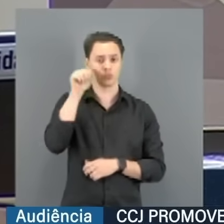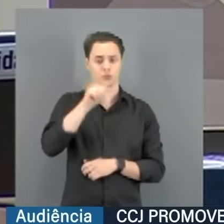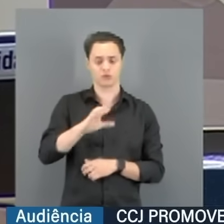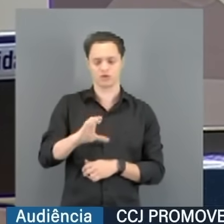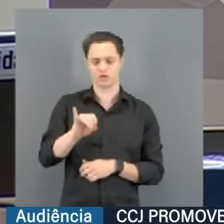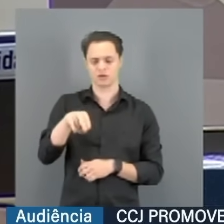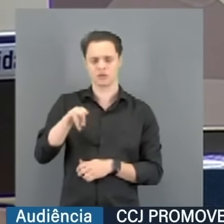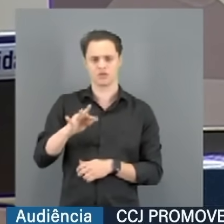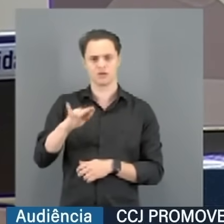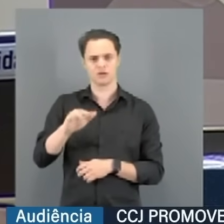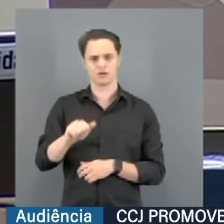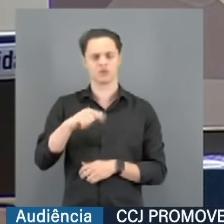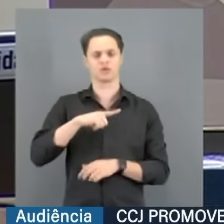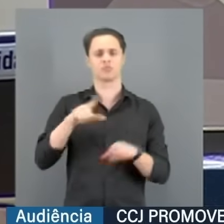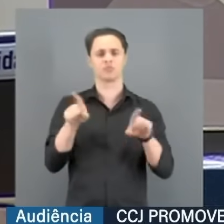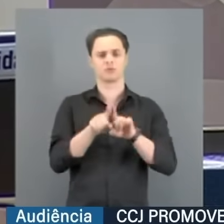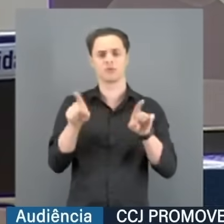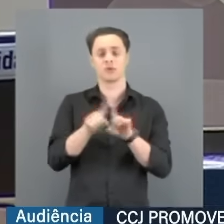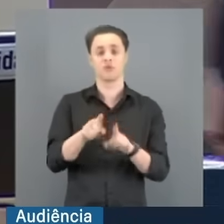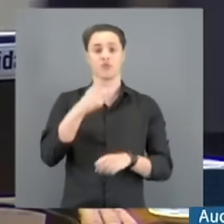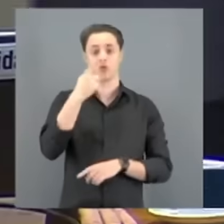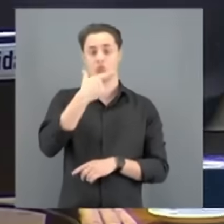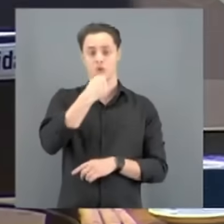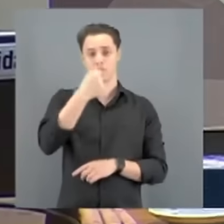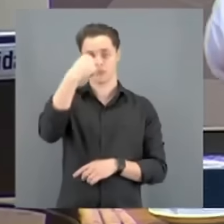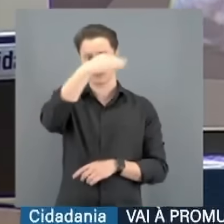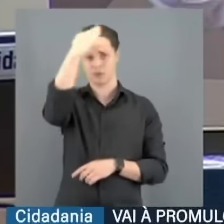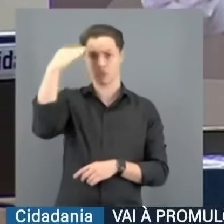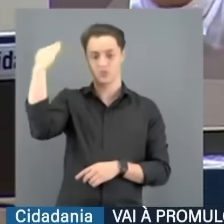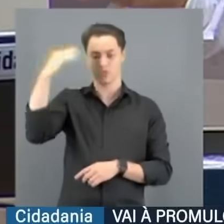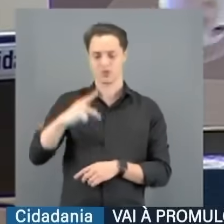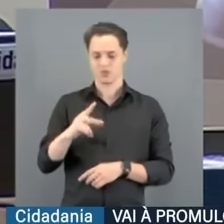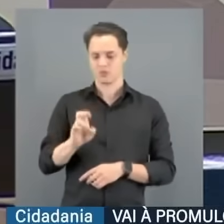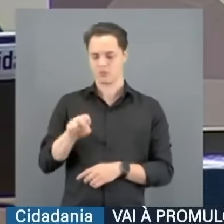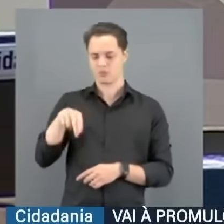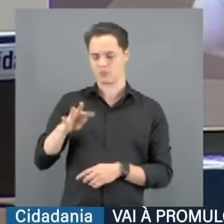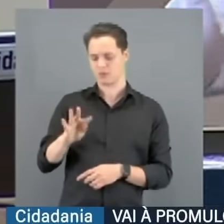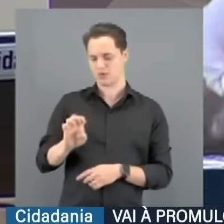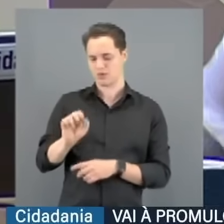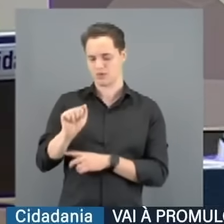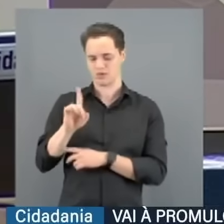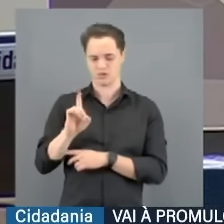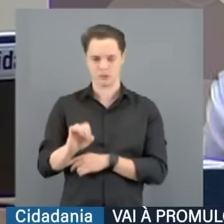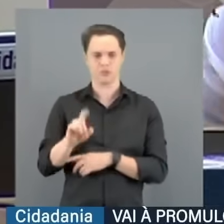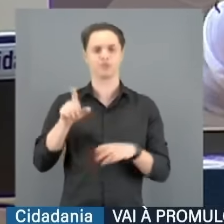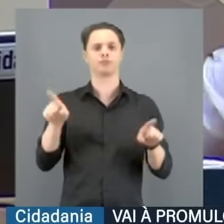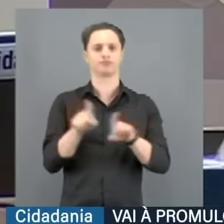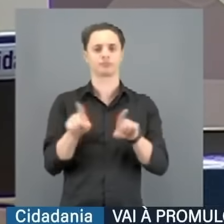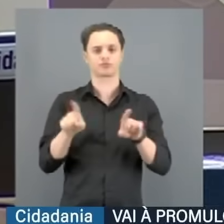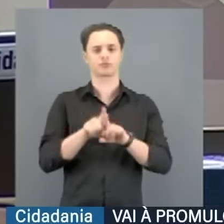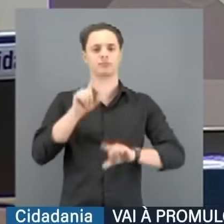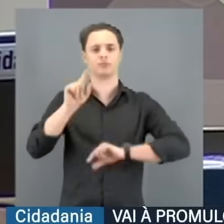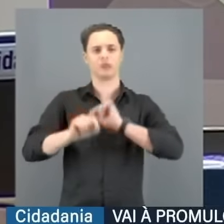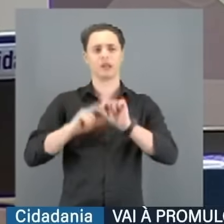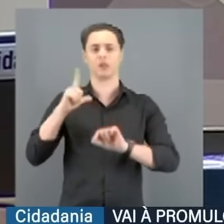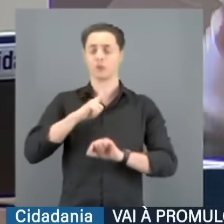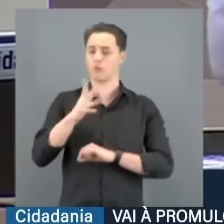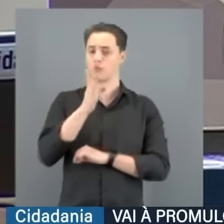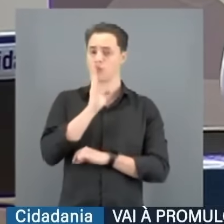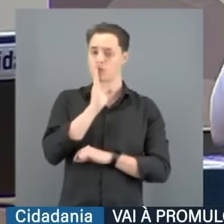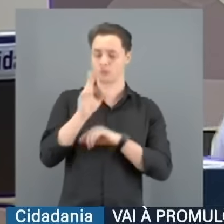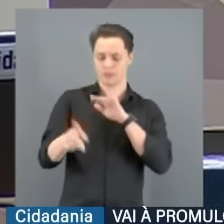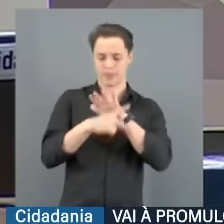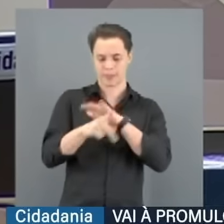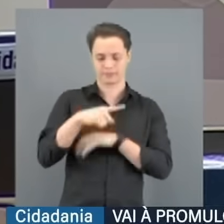DF, em cima da fala do Penteado, que está no inquérito, inclusive da sindicância também, que chegou ao conhecimento a esta comissão